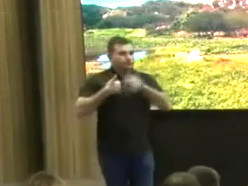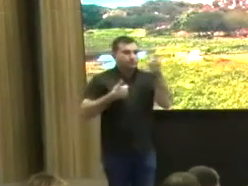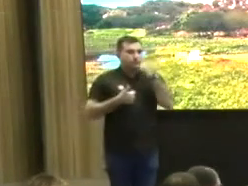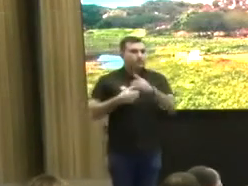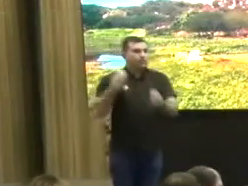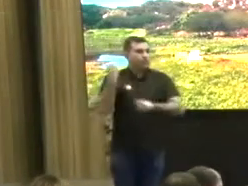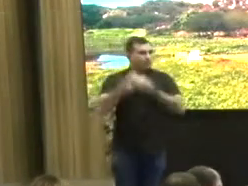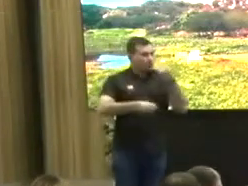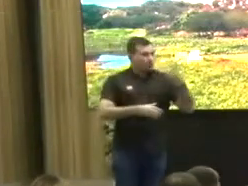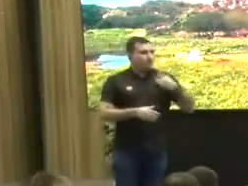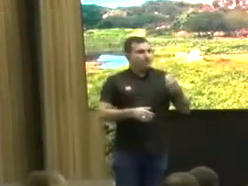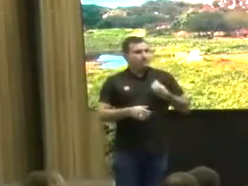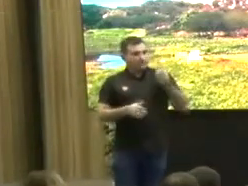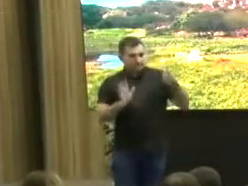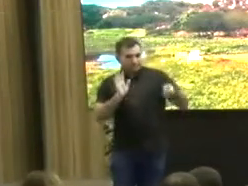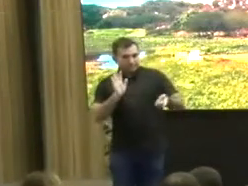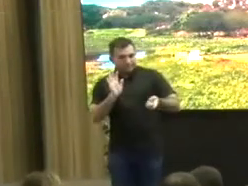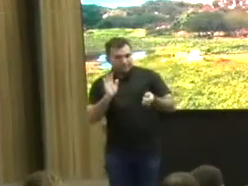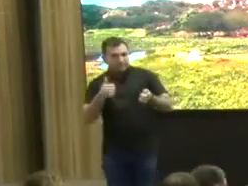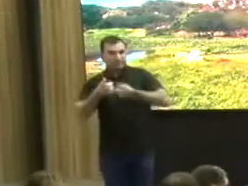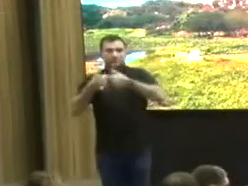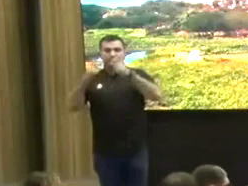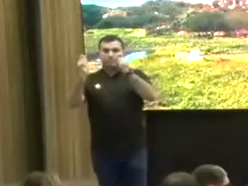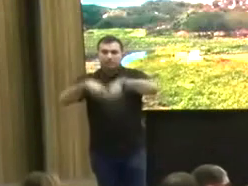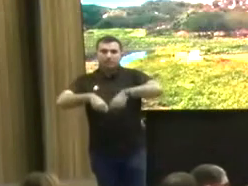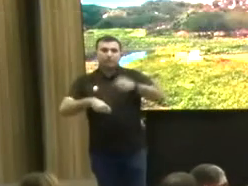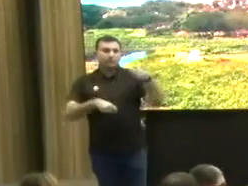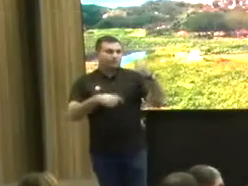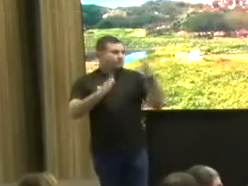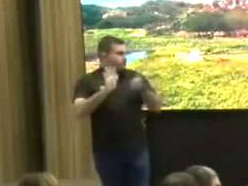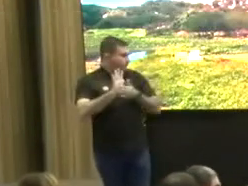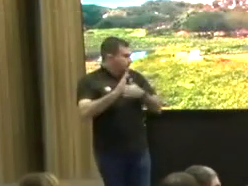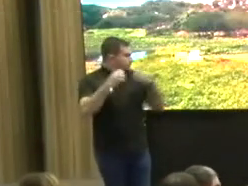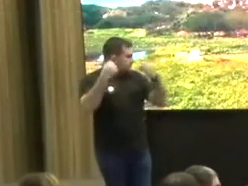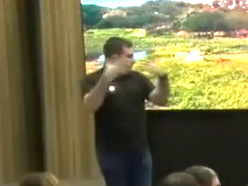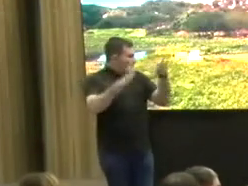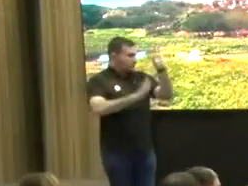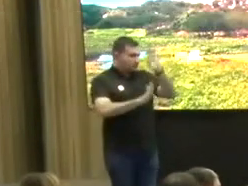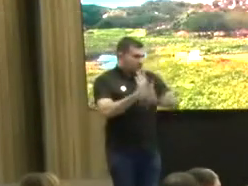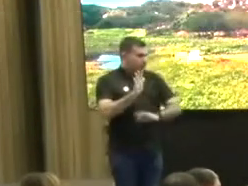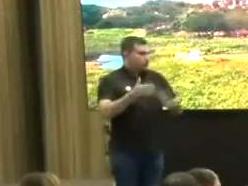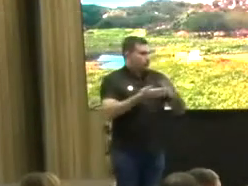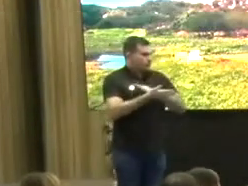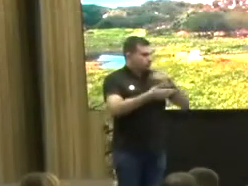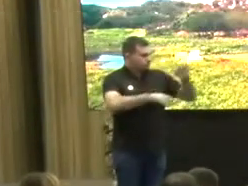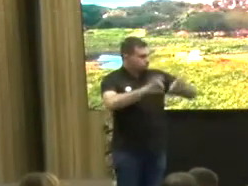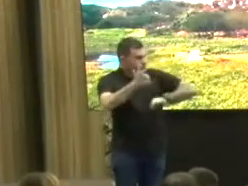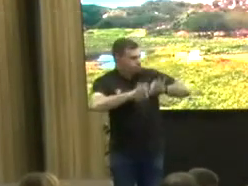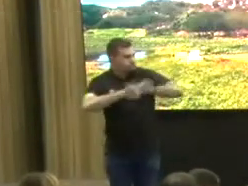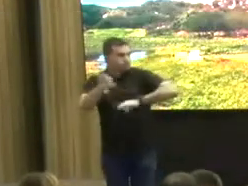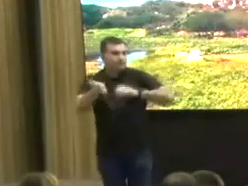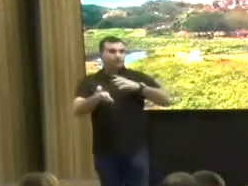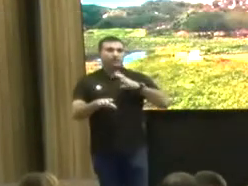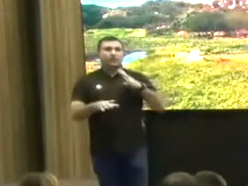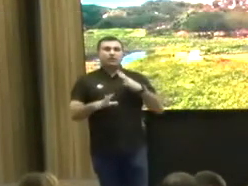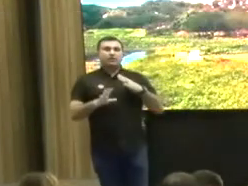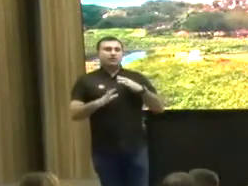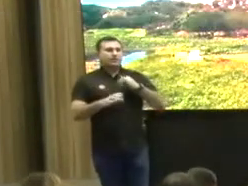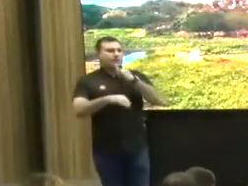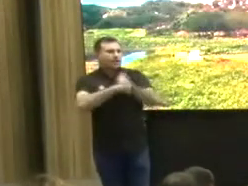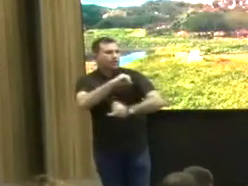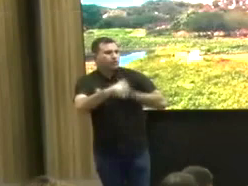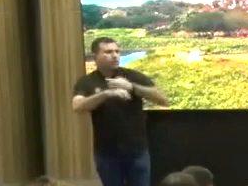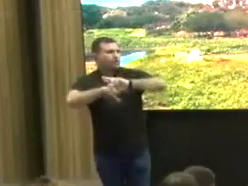está presente, como você mencionou, né, nos textos dos organismos internacionais, está lá